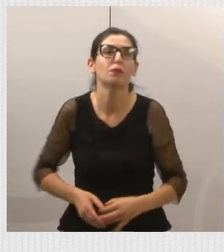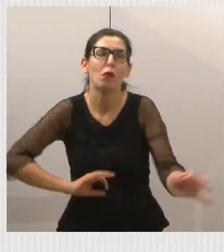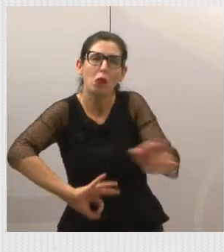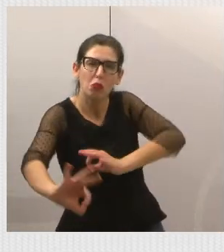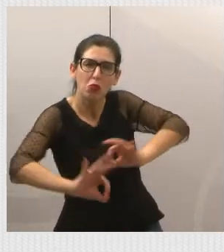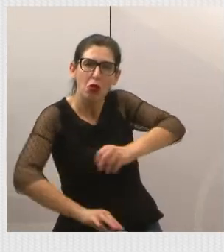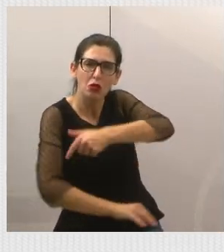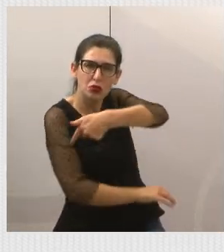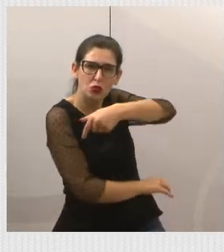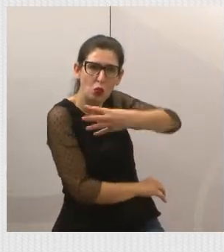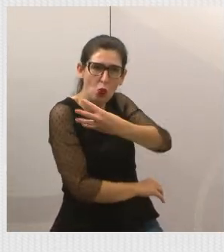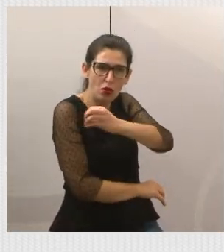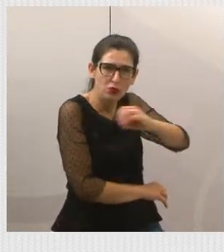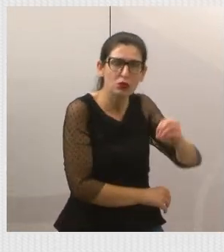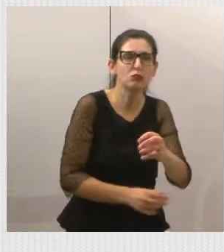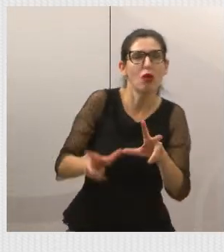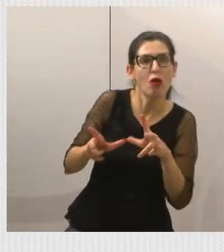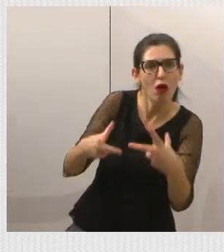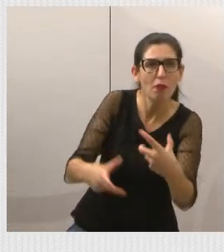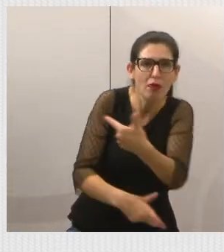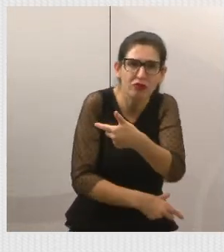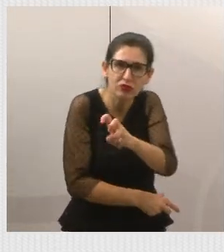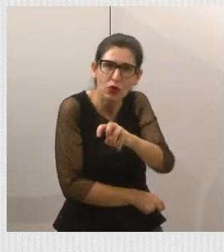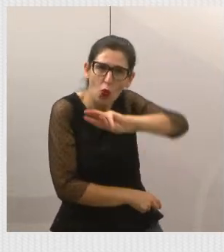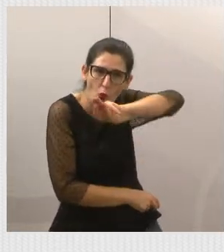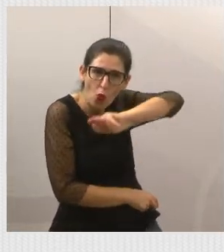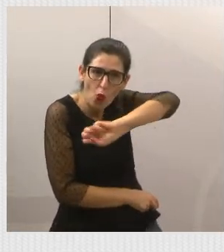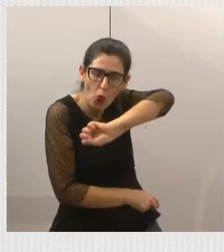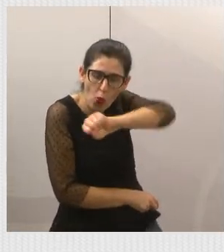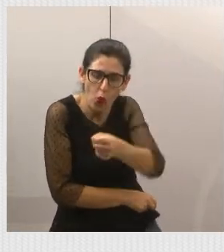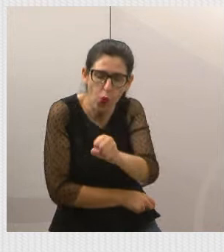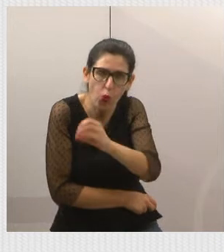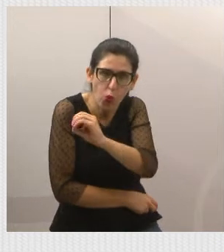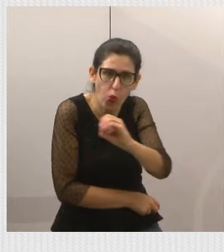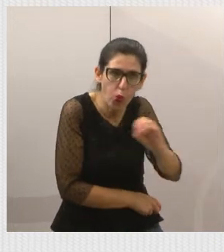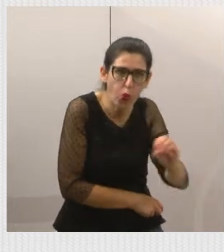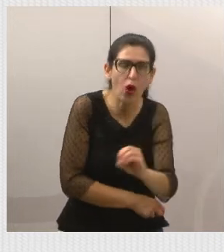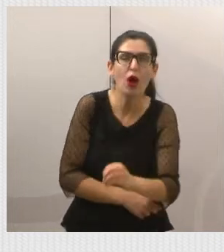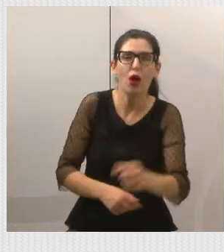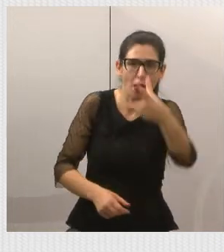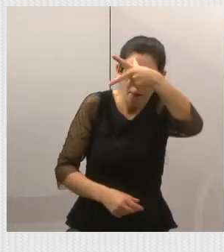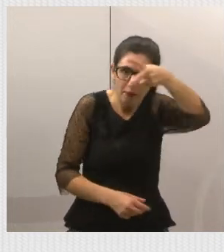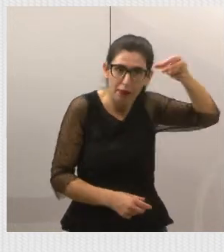7.400, Câmara, 25.800, IPMJ,